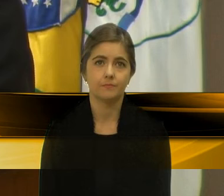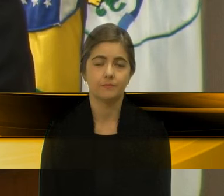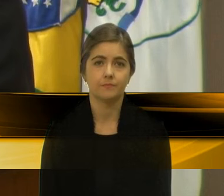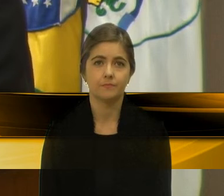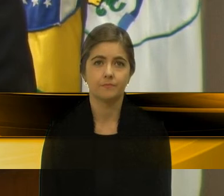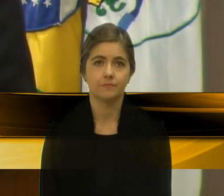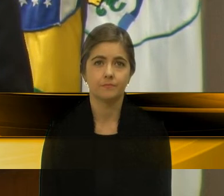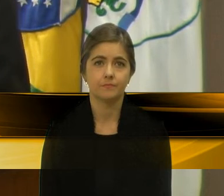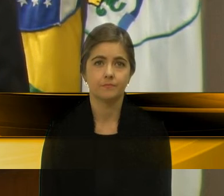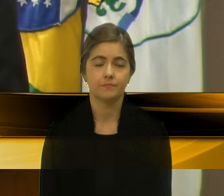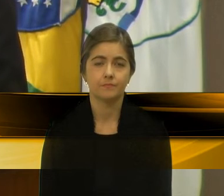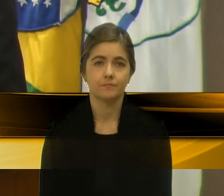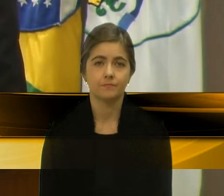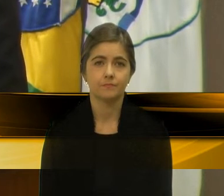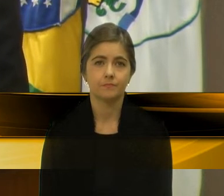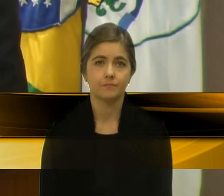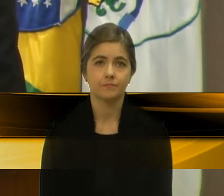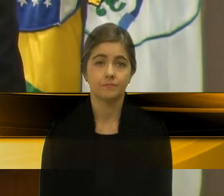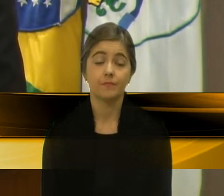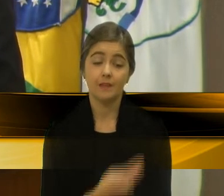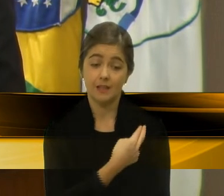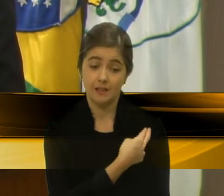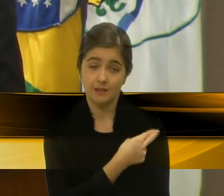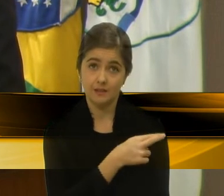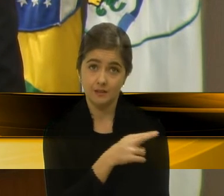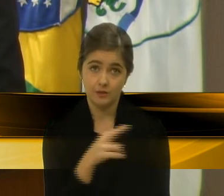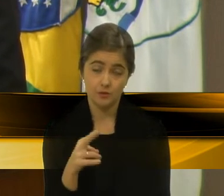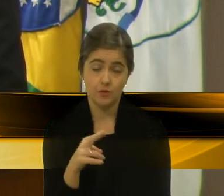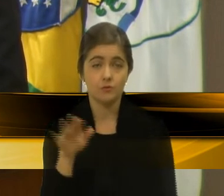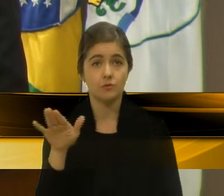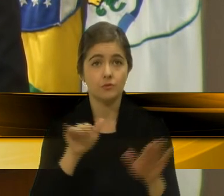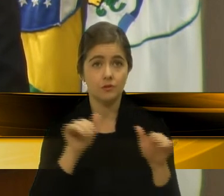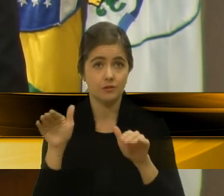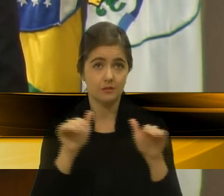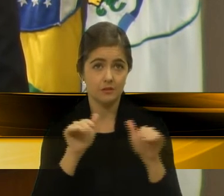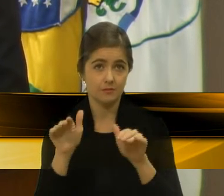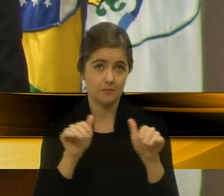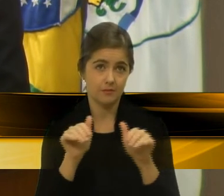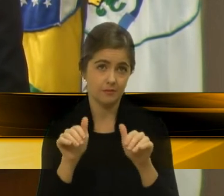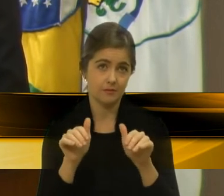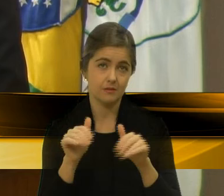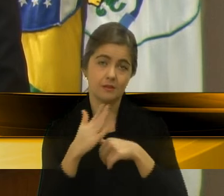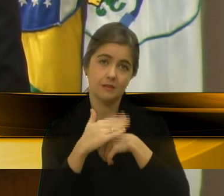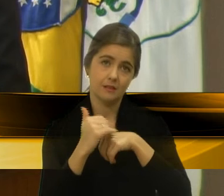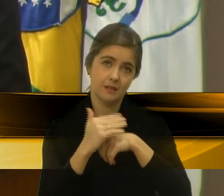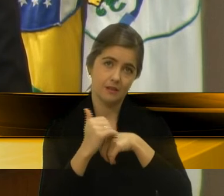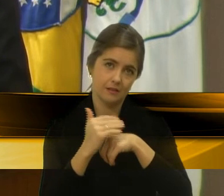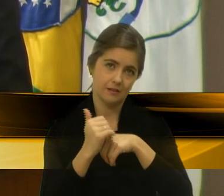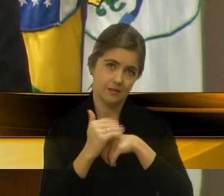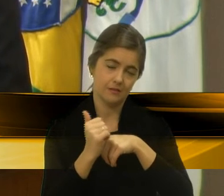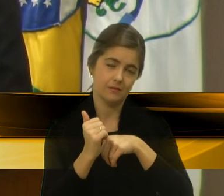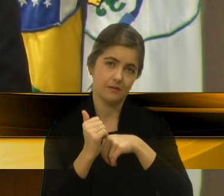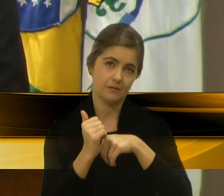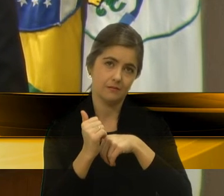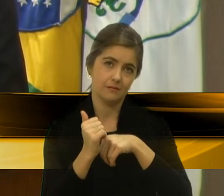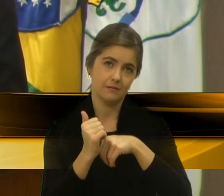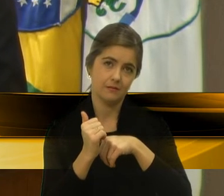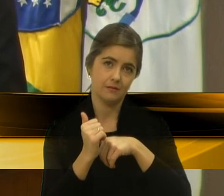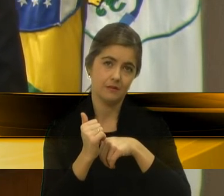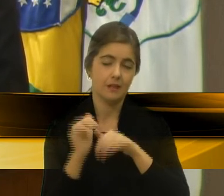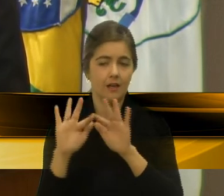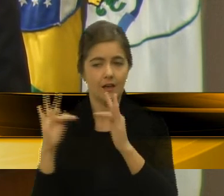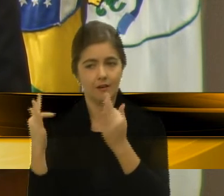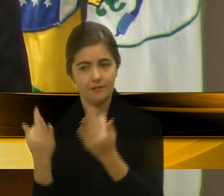Para concluir, senhor presidente, os religiosos eram chamados carinhosamente pelas famílias descendentes de